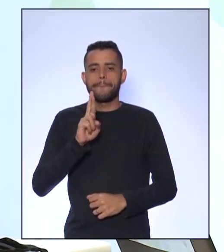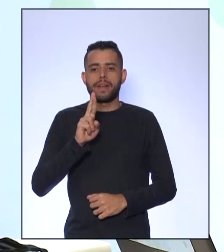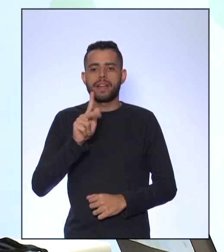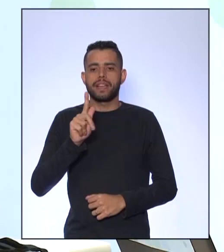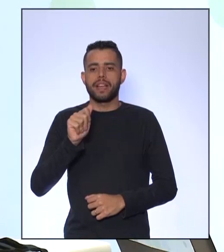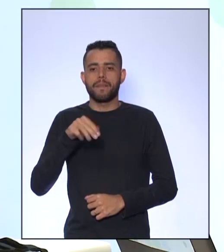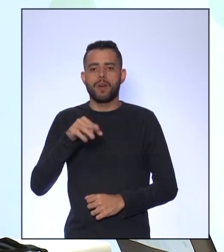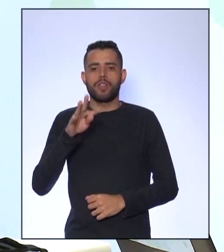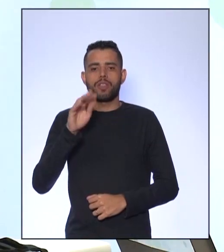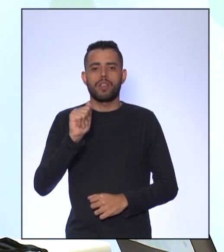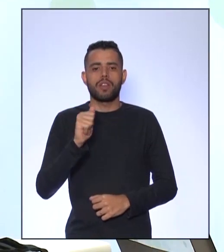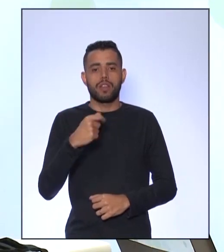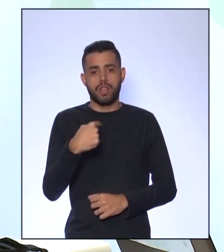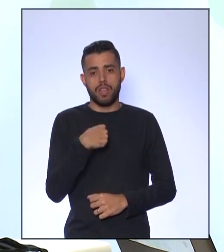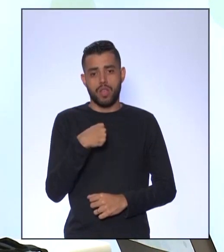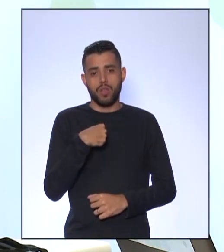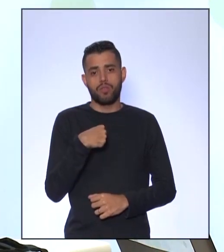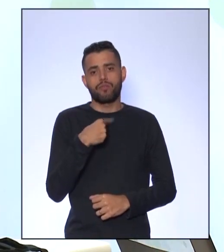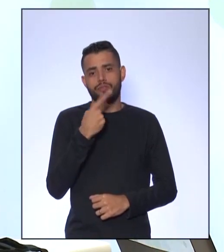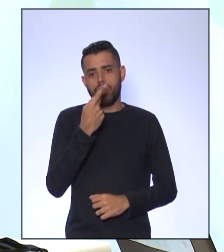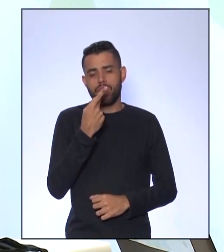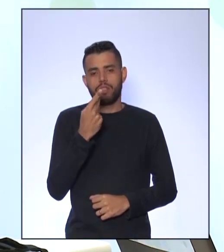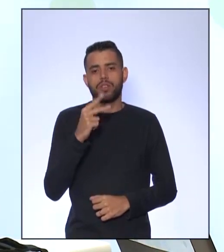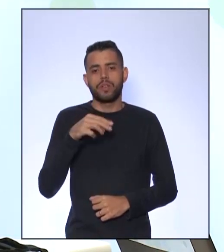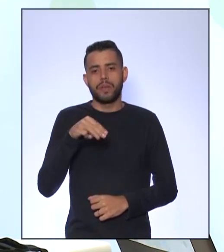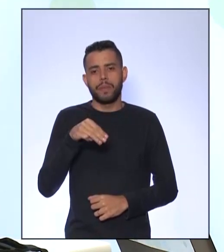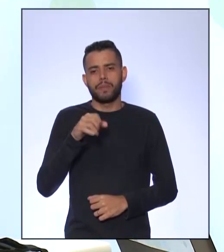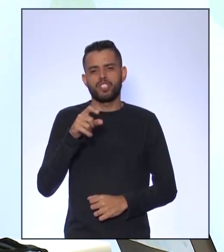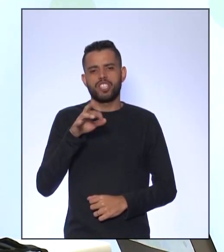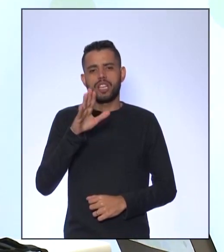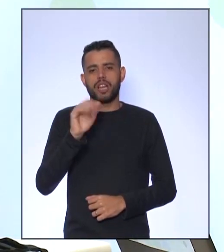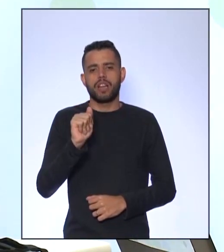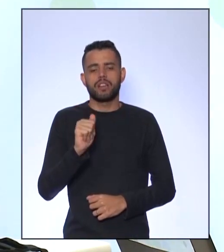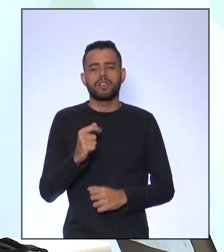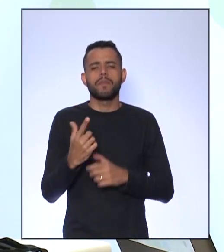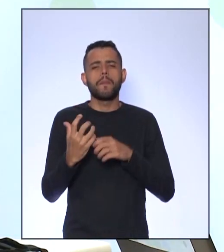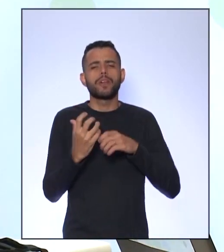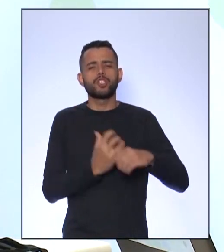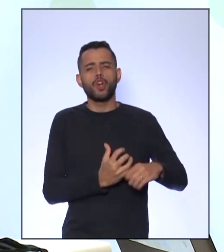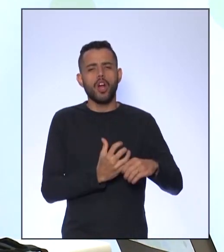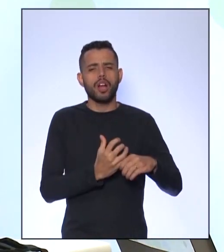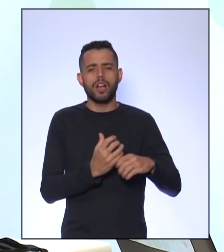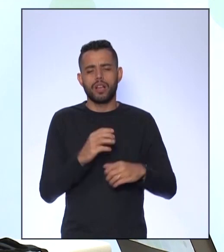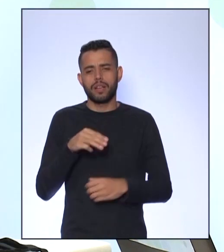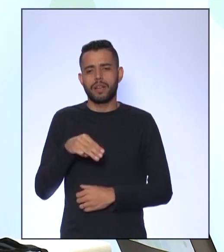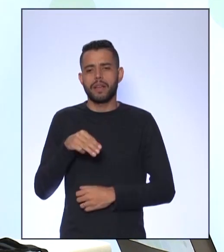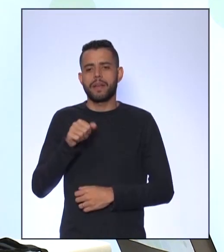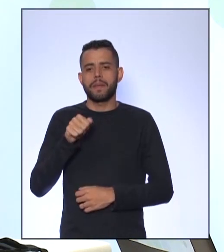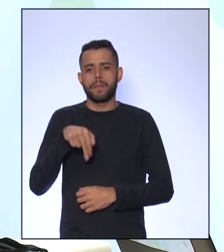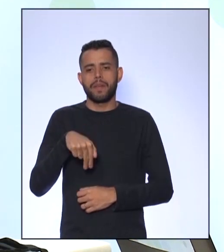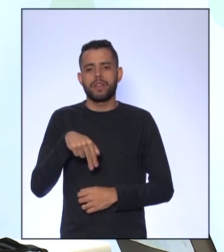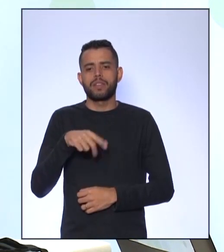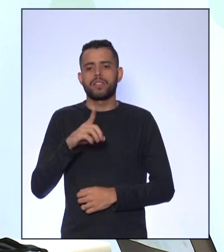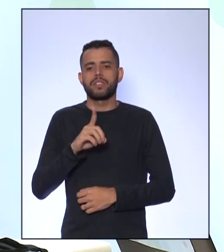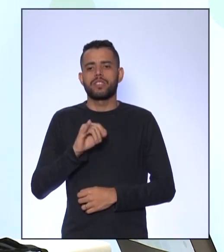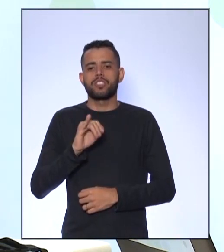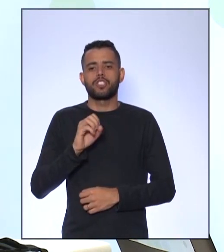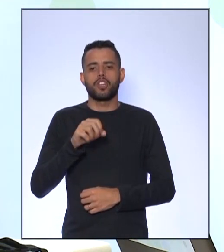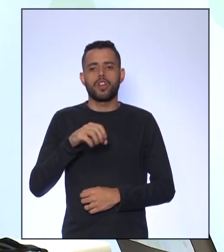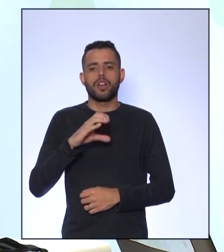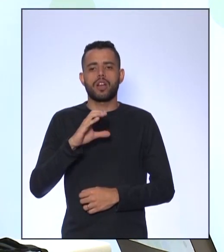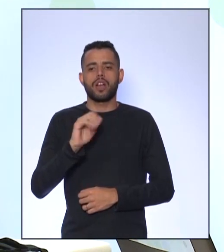mexerica. Então, é interessante isso. Macaxeira, mandioca. Mas tem um outro nome que a gente pode atribuir